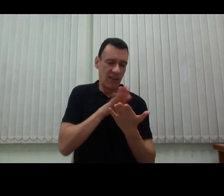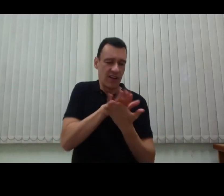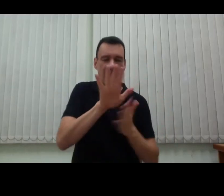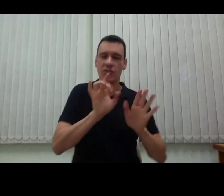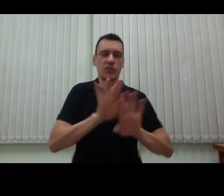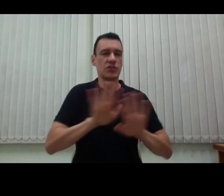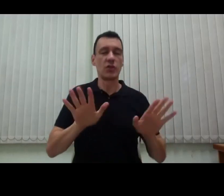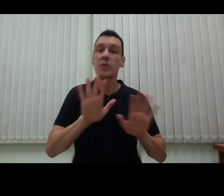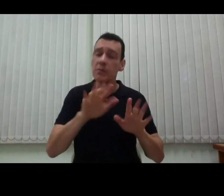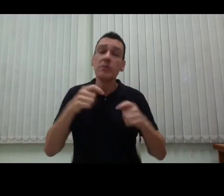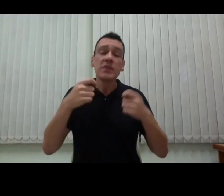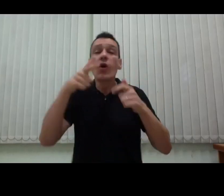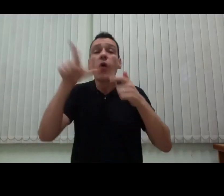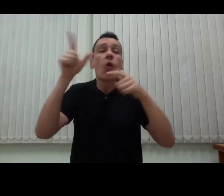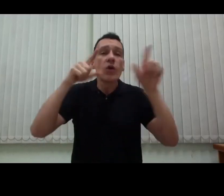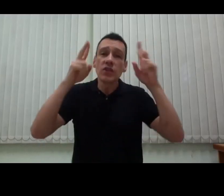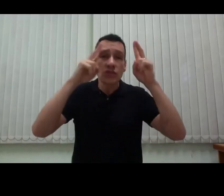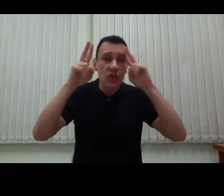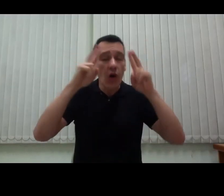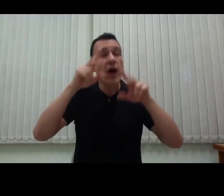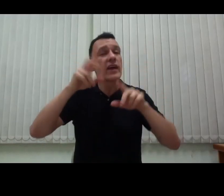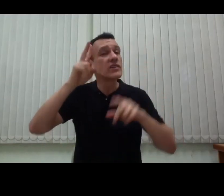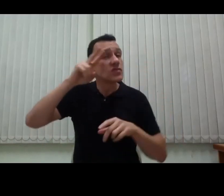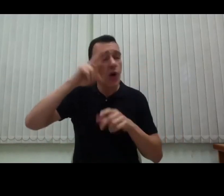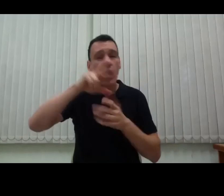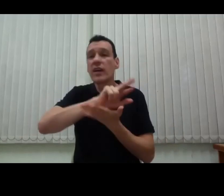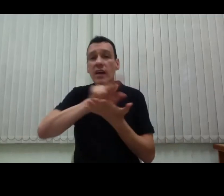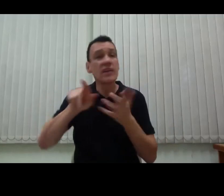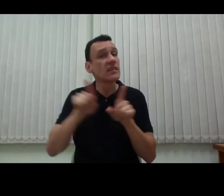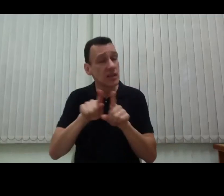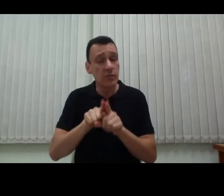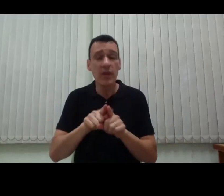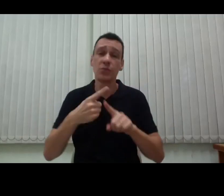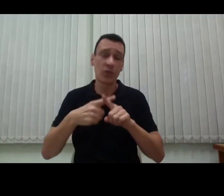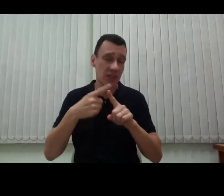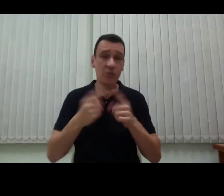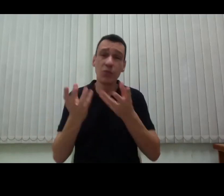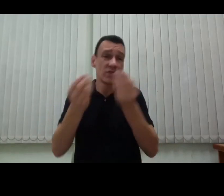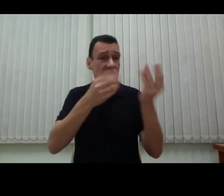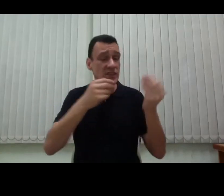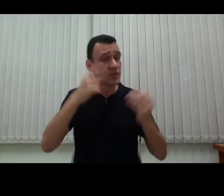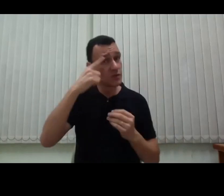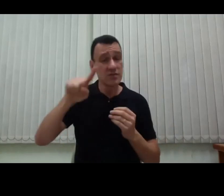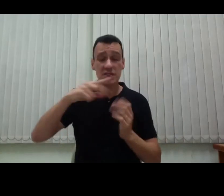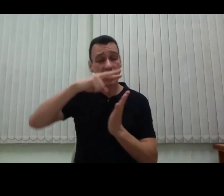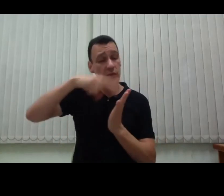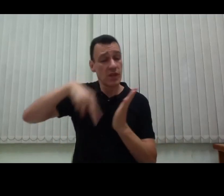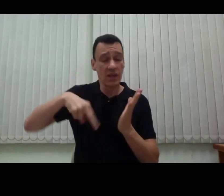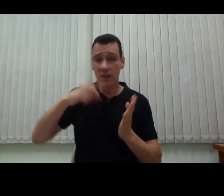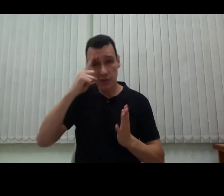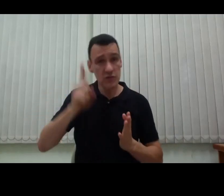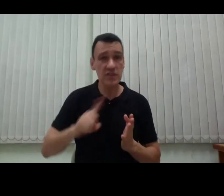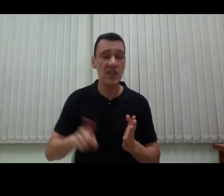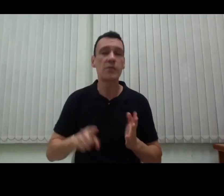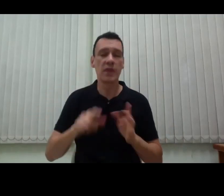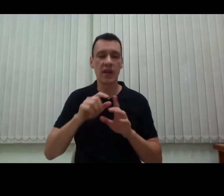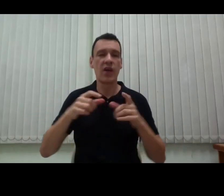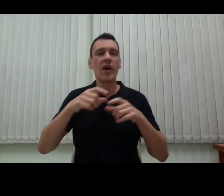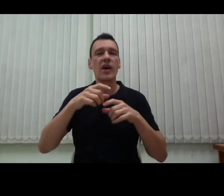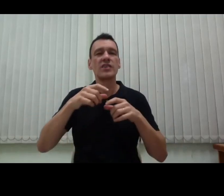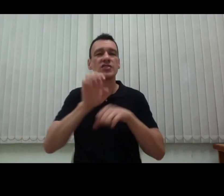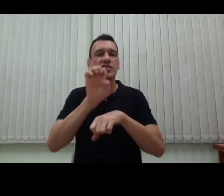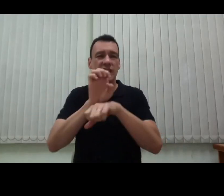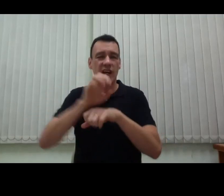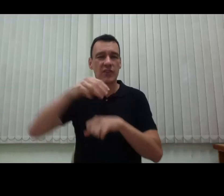num país de analfabetos, num país ainda. Nós somos mais de 11 milhões de analfabetos ainda, no Maranhão mais de 800